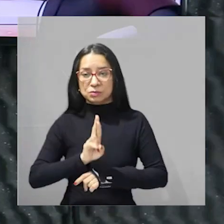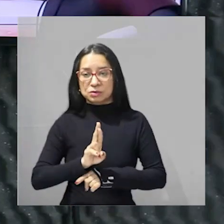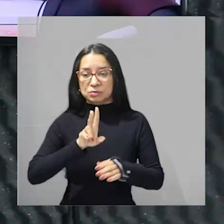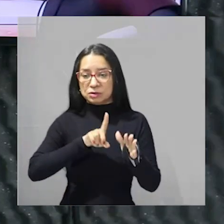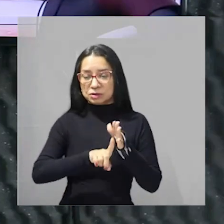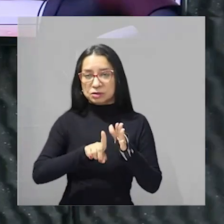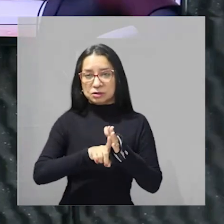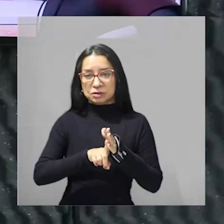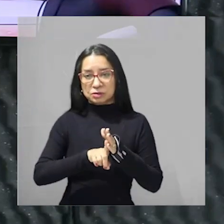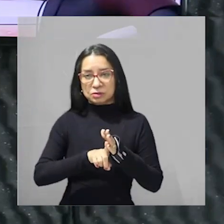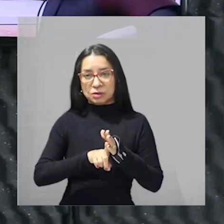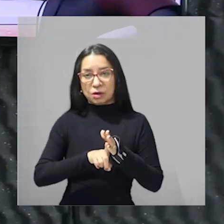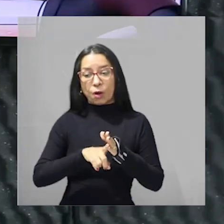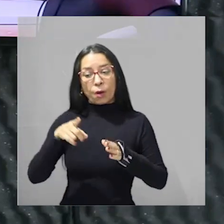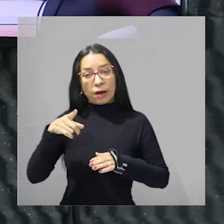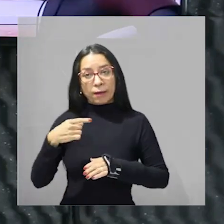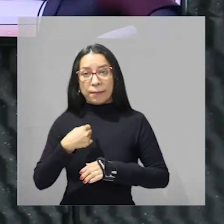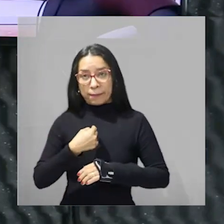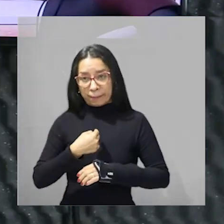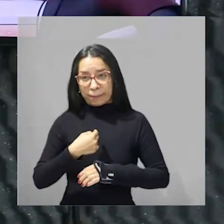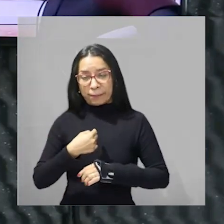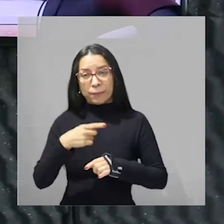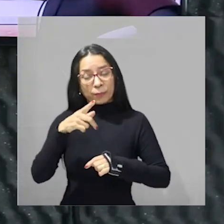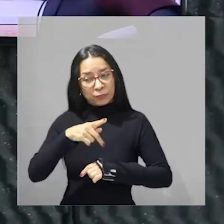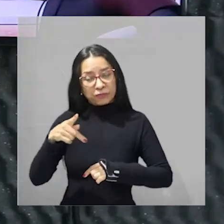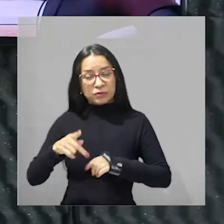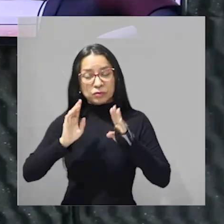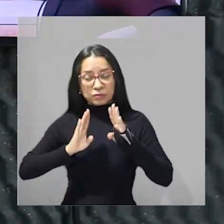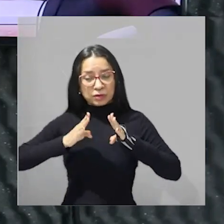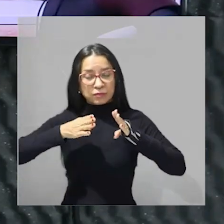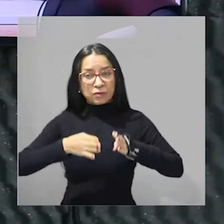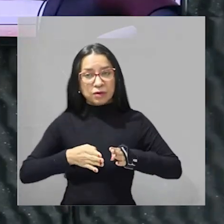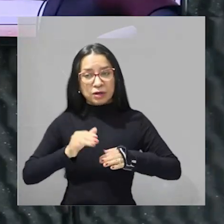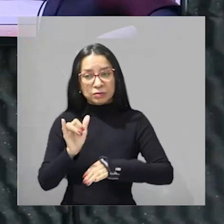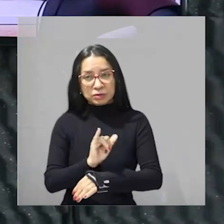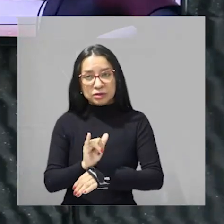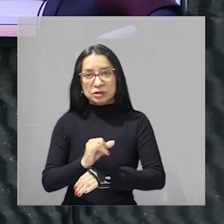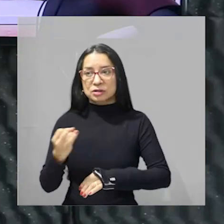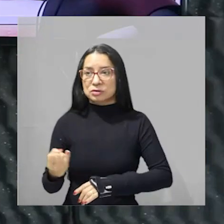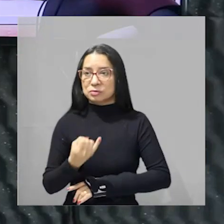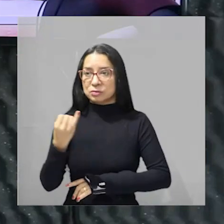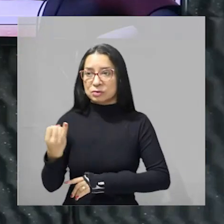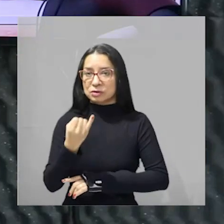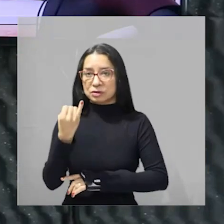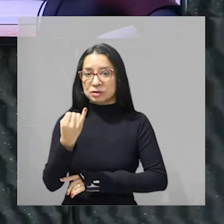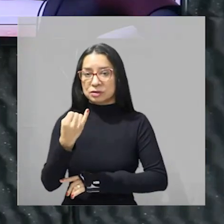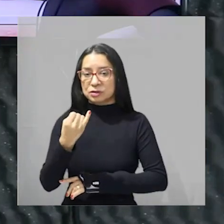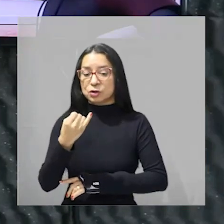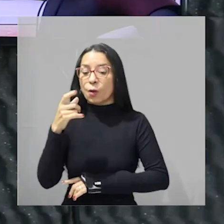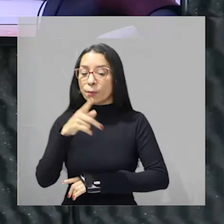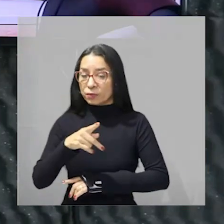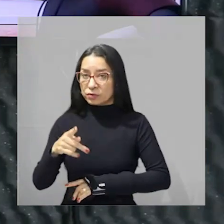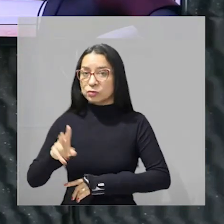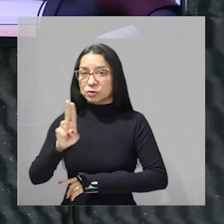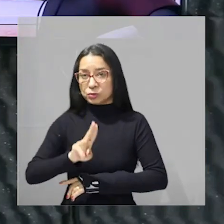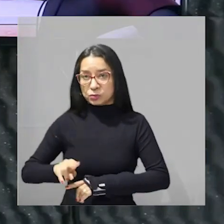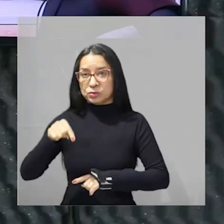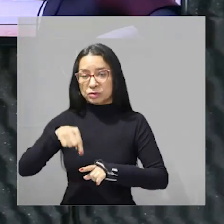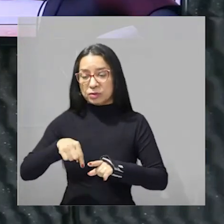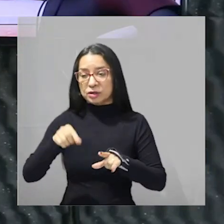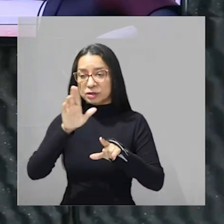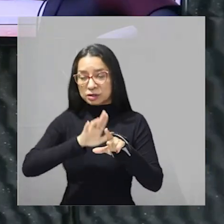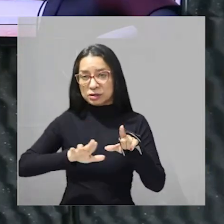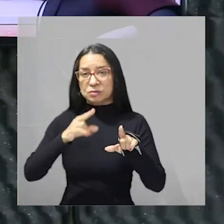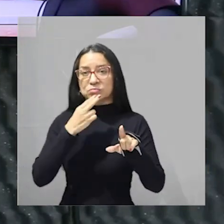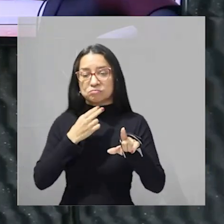focar em uma estratégia muito interessante que muitos professores já utilizam, inclusive daqui da plataforma Gonçalves Dias, que é a estratégia de analisar o